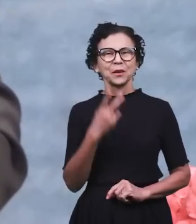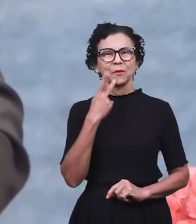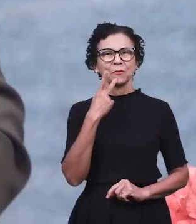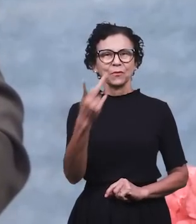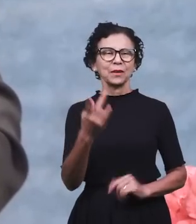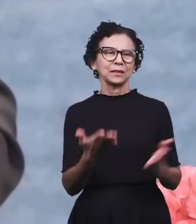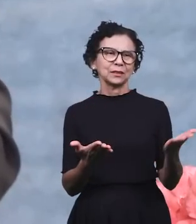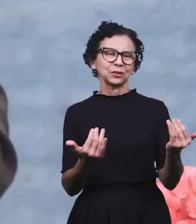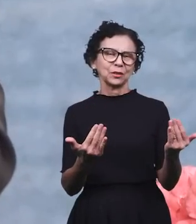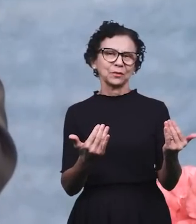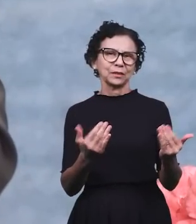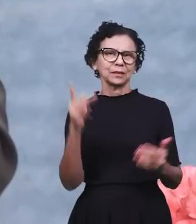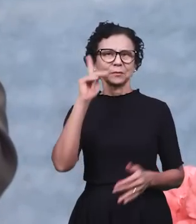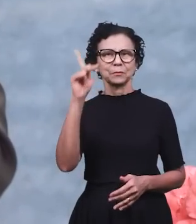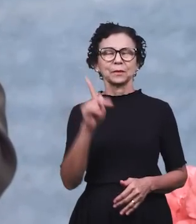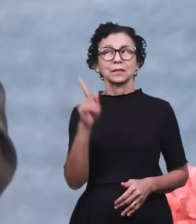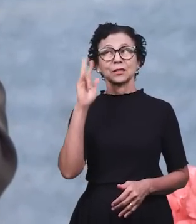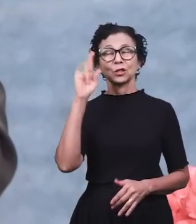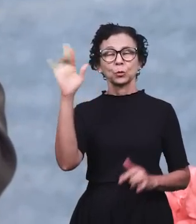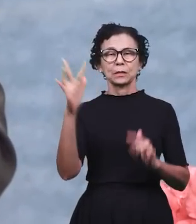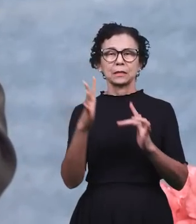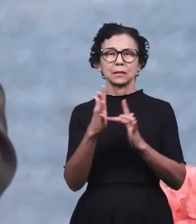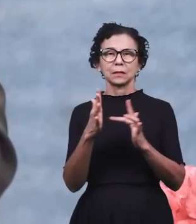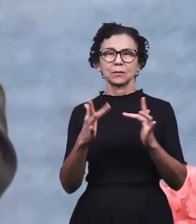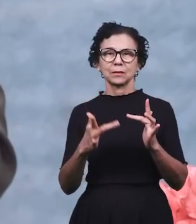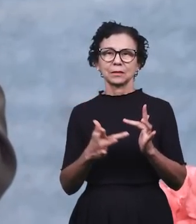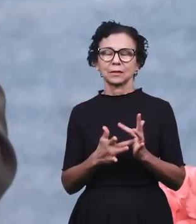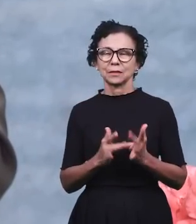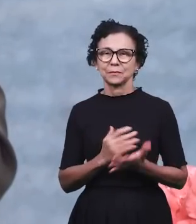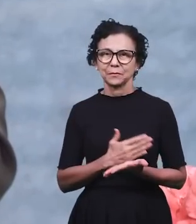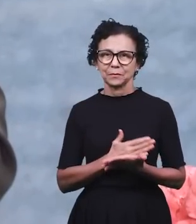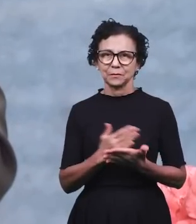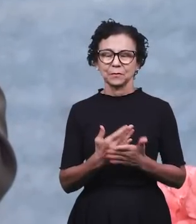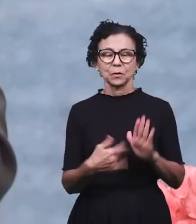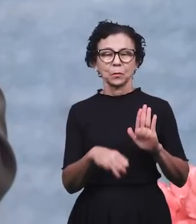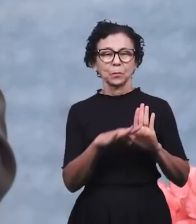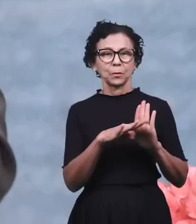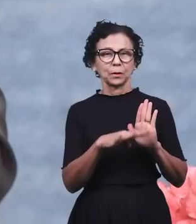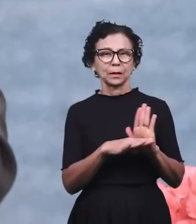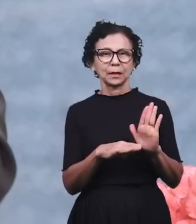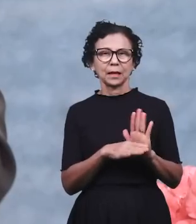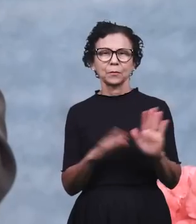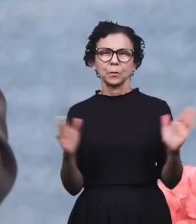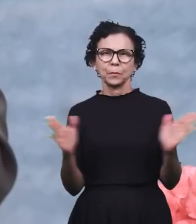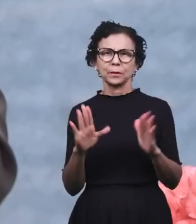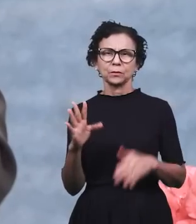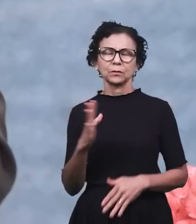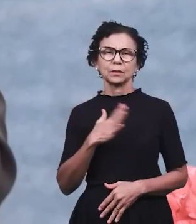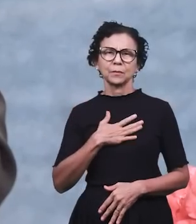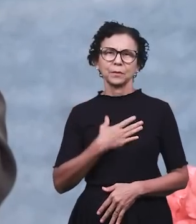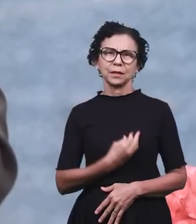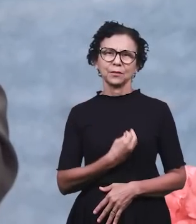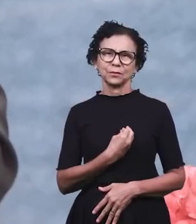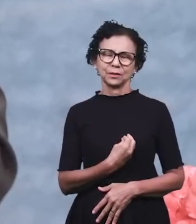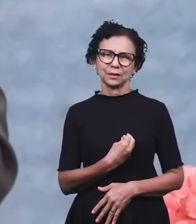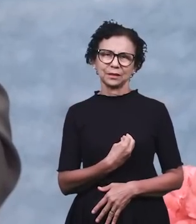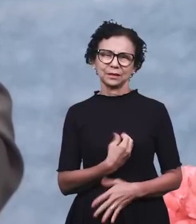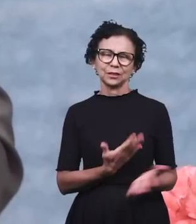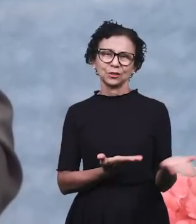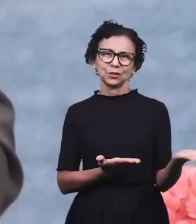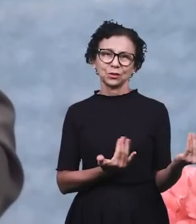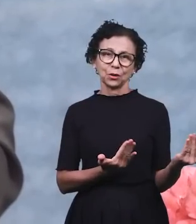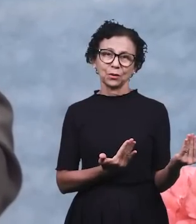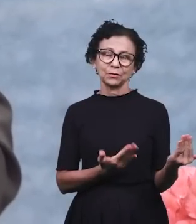Fala, jovem, a paz do Senhor Jesus! Está começando o programa Os Dias da Minha Mocidade. Um programa